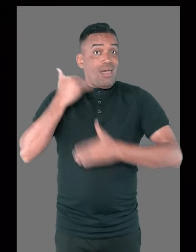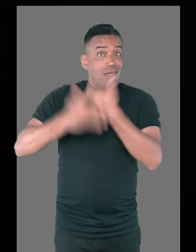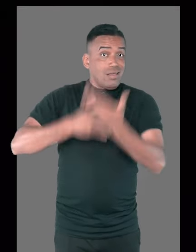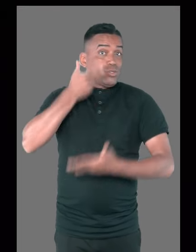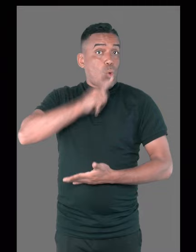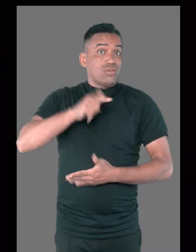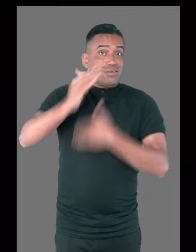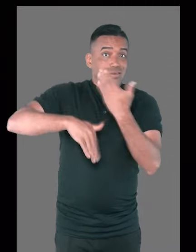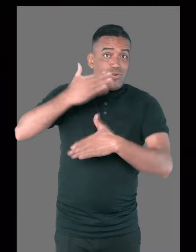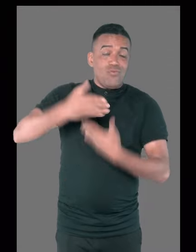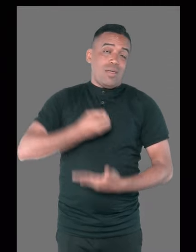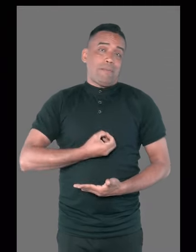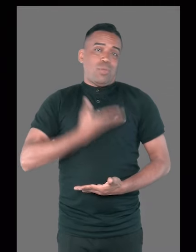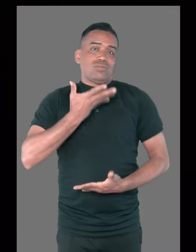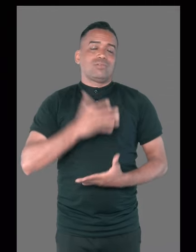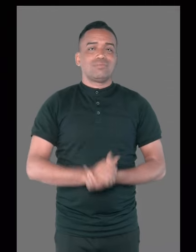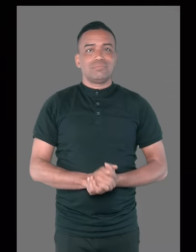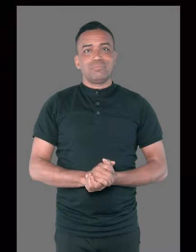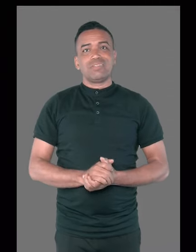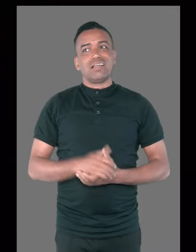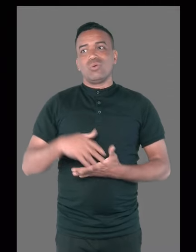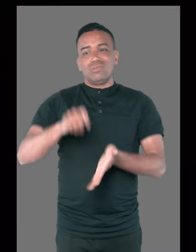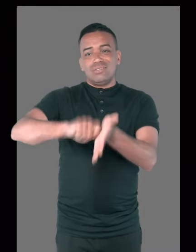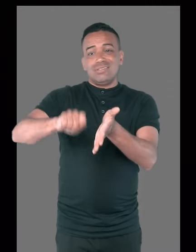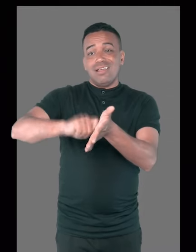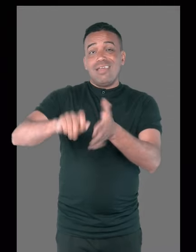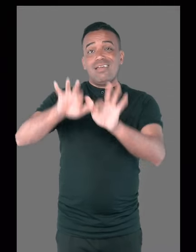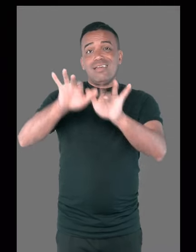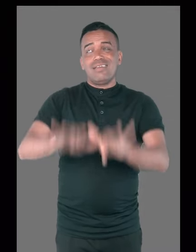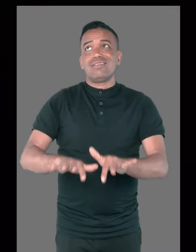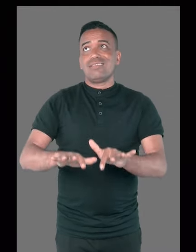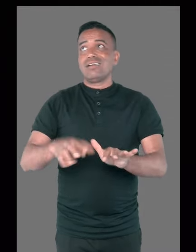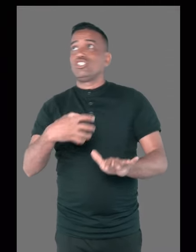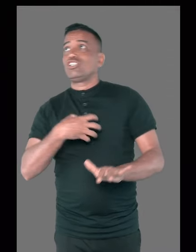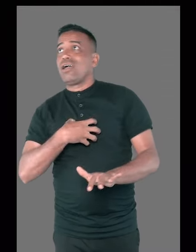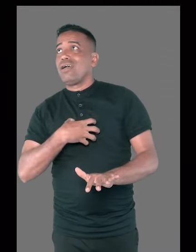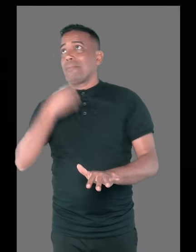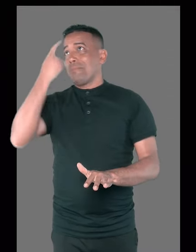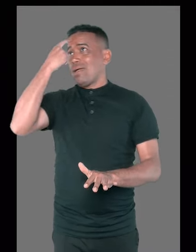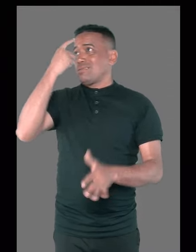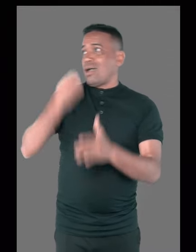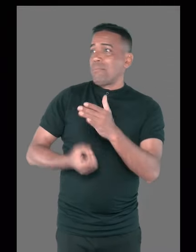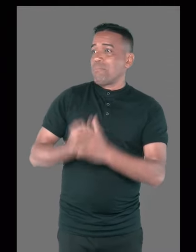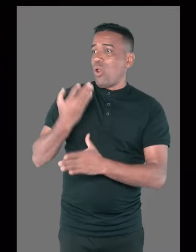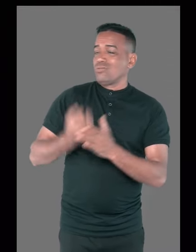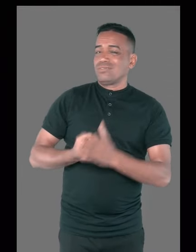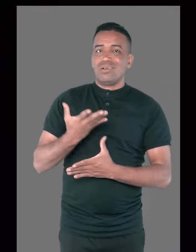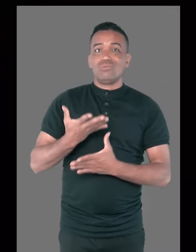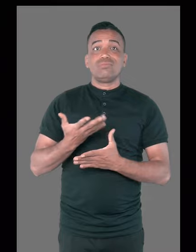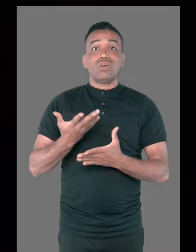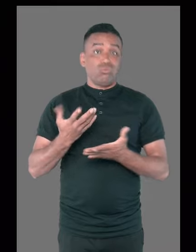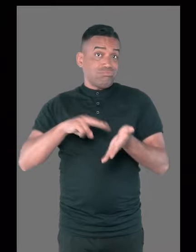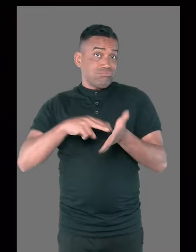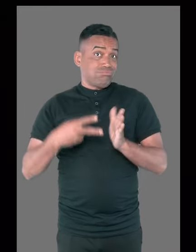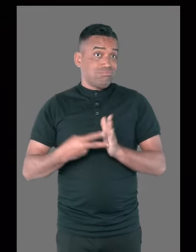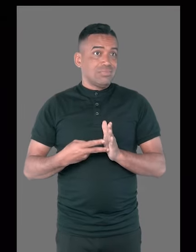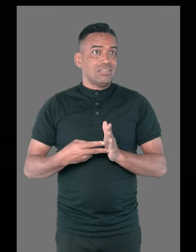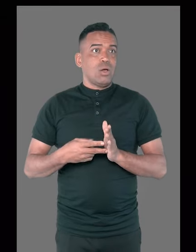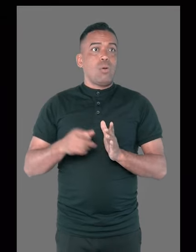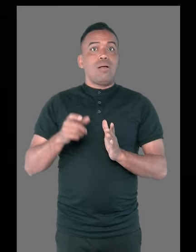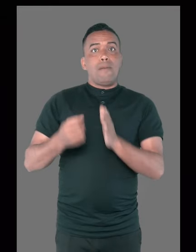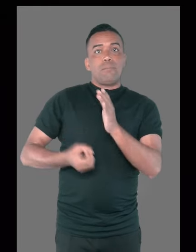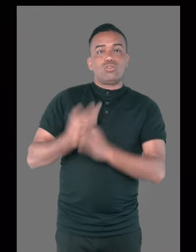E, no entanto, no campo da crítica, a gente já não tem uma maneira de pensar o que é produzido. Nesse sentido, quem